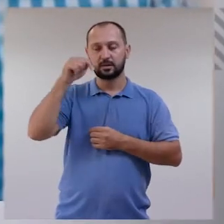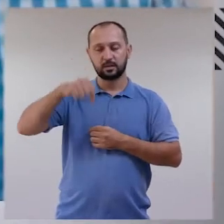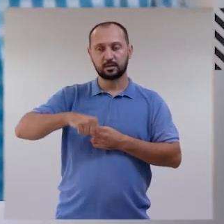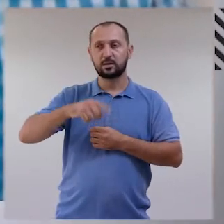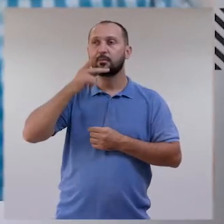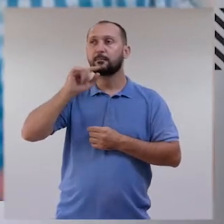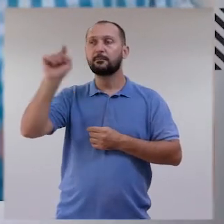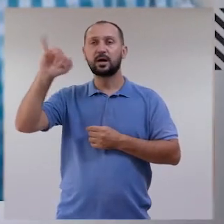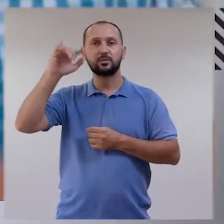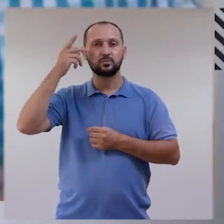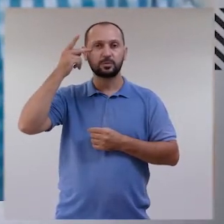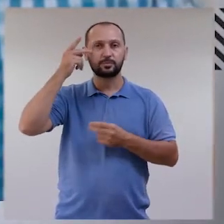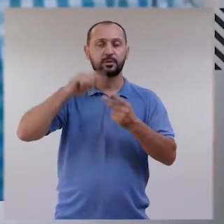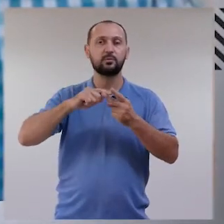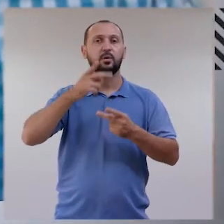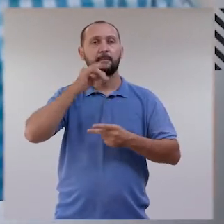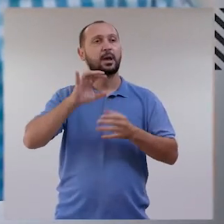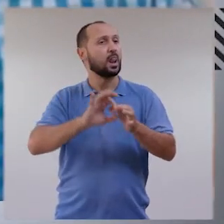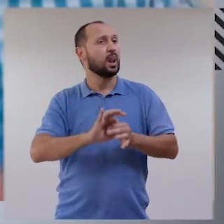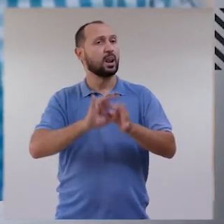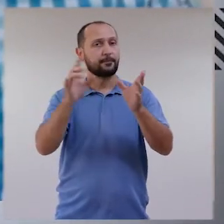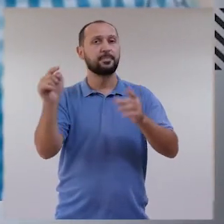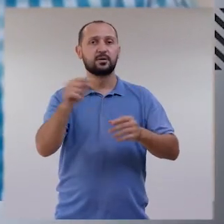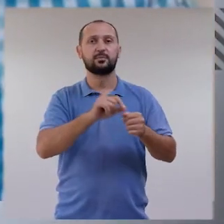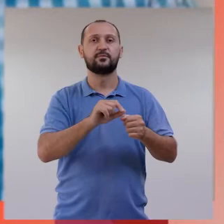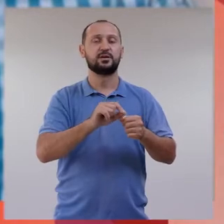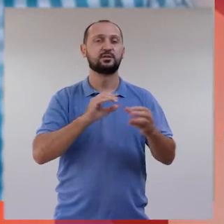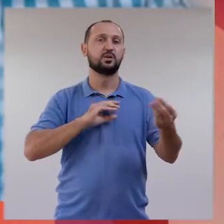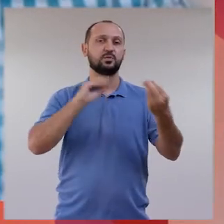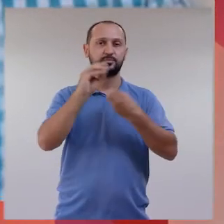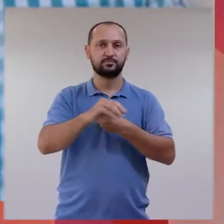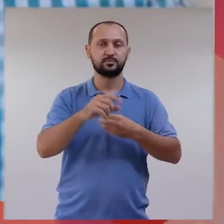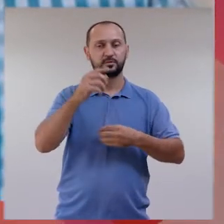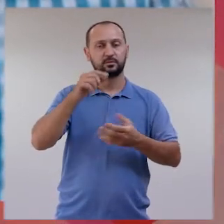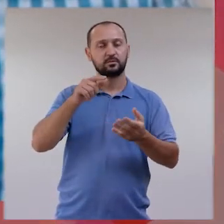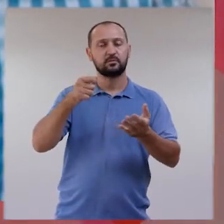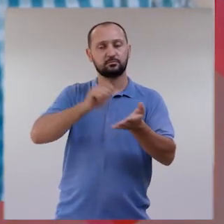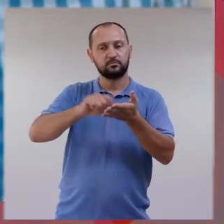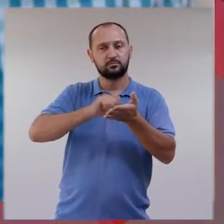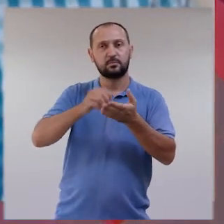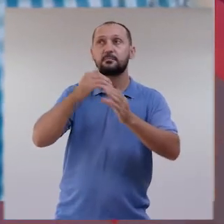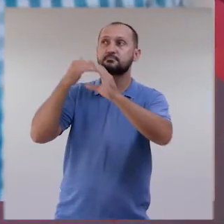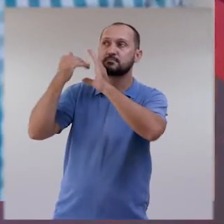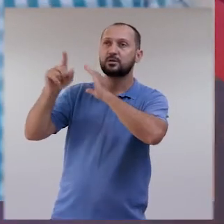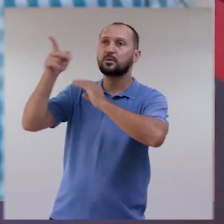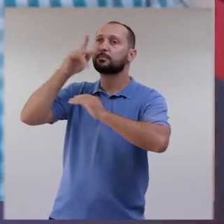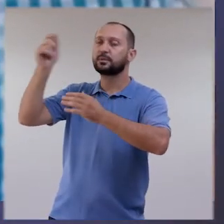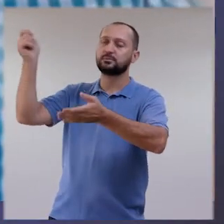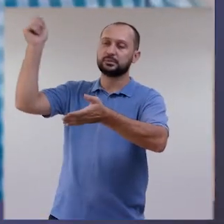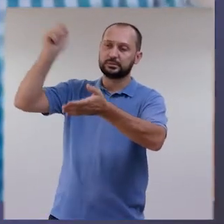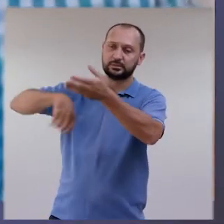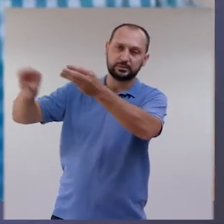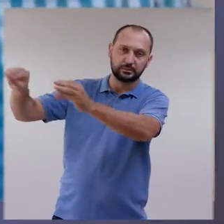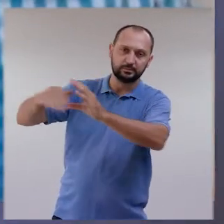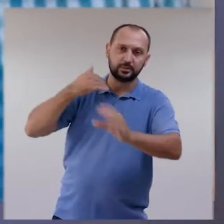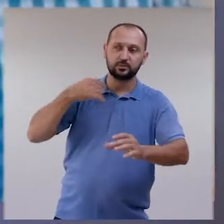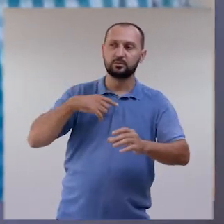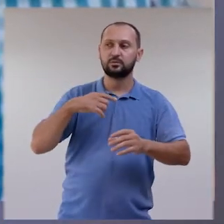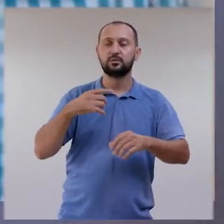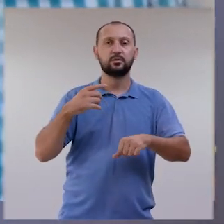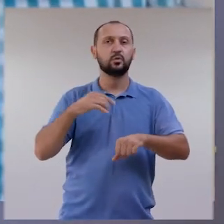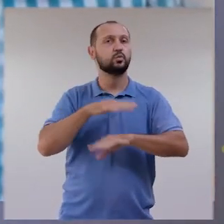que a mãe morava aqui, o pai morava no Japão, e o pai conseguiu fazer a autorização, a gente mandou a documentação, o pai assinou, devolveu